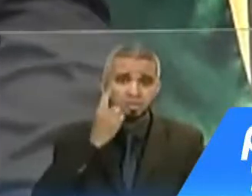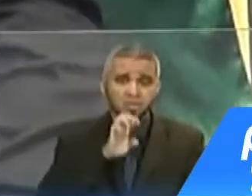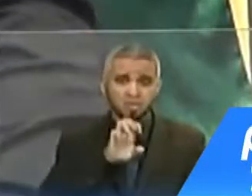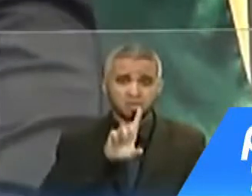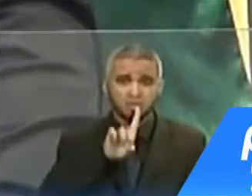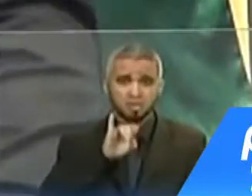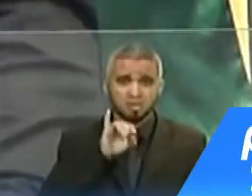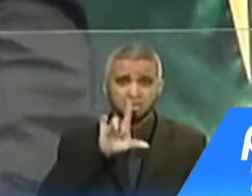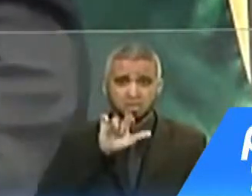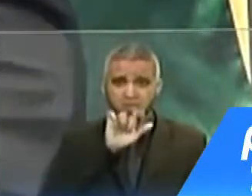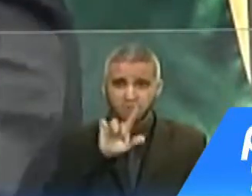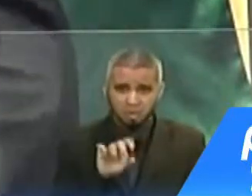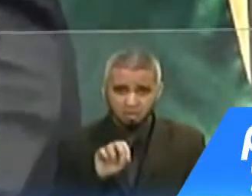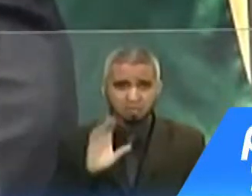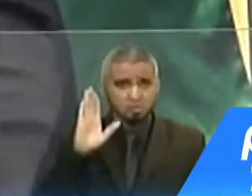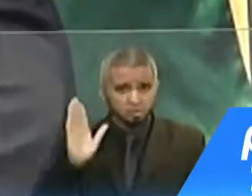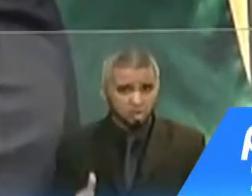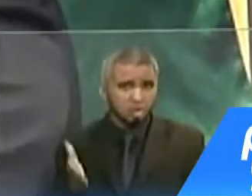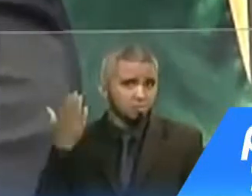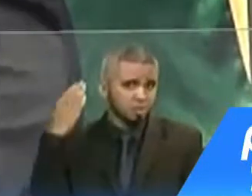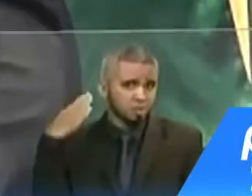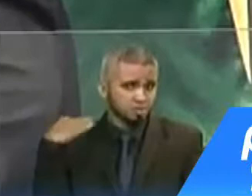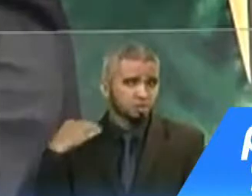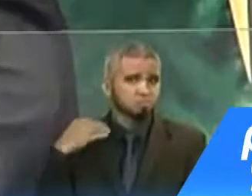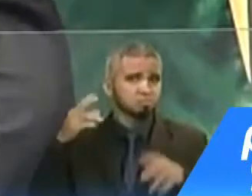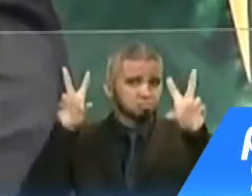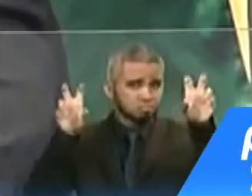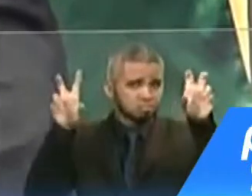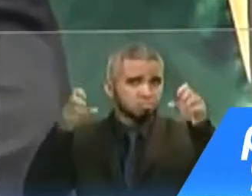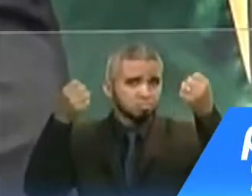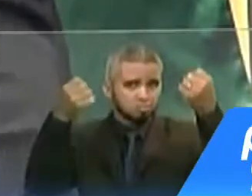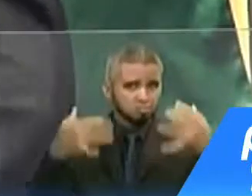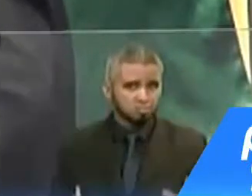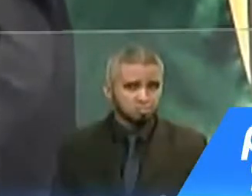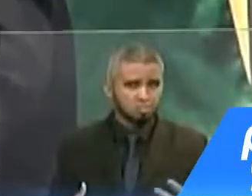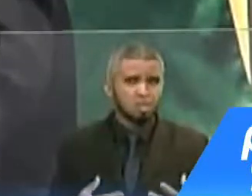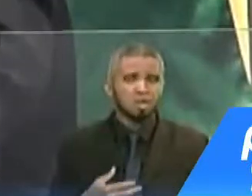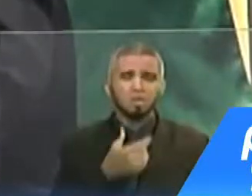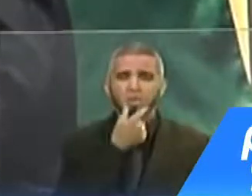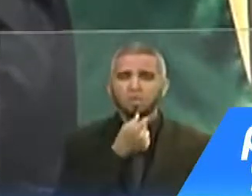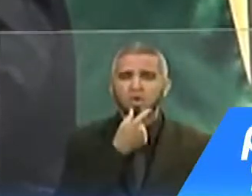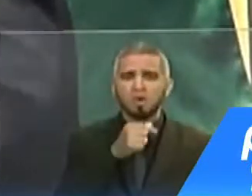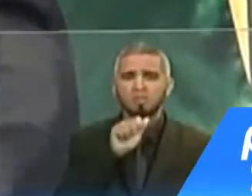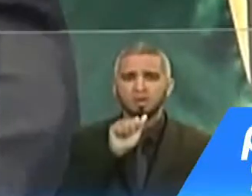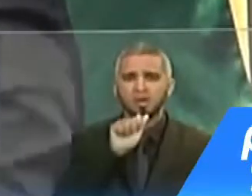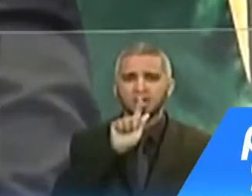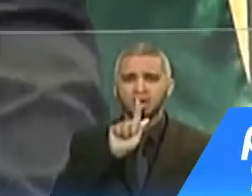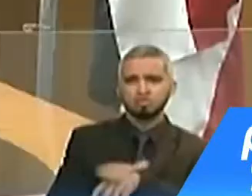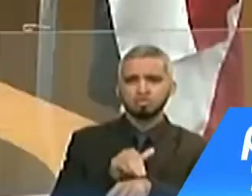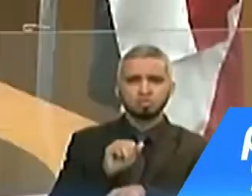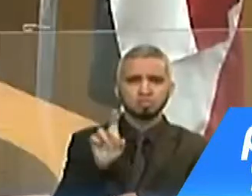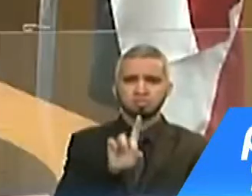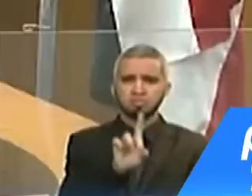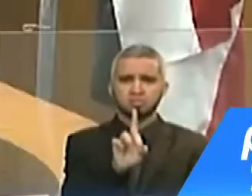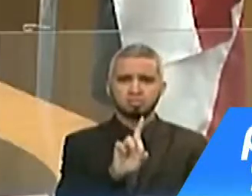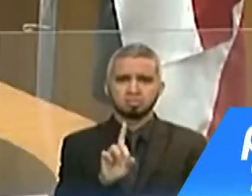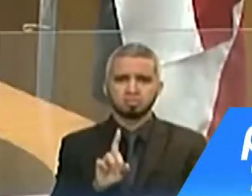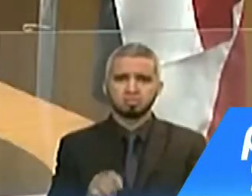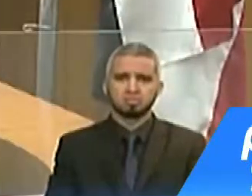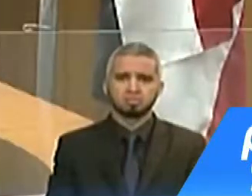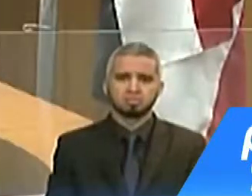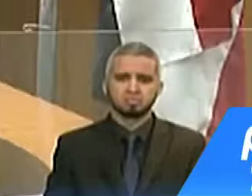fica a pergunta, o que é que tinha a ver Agnaldo Timóteo com festa junina? Ontem eu